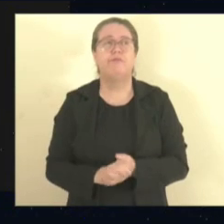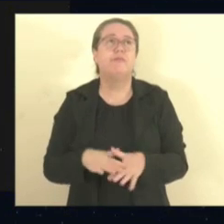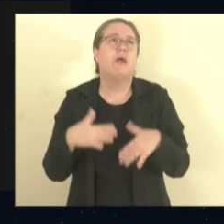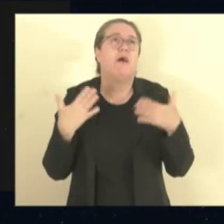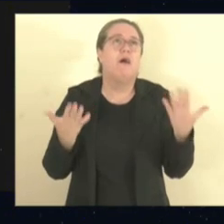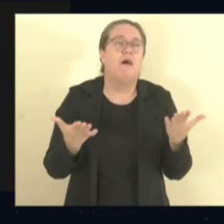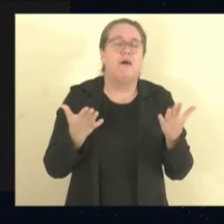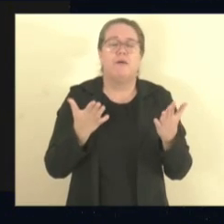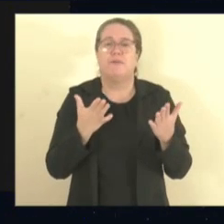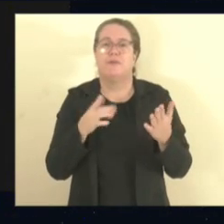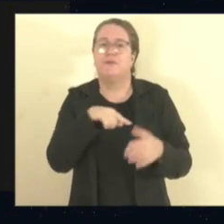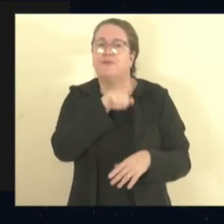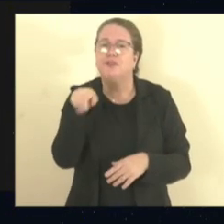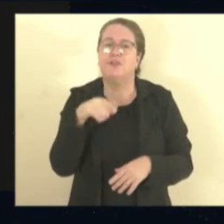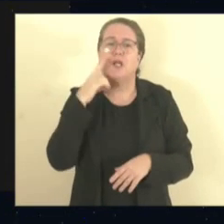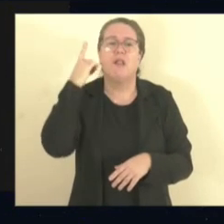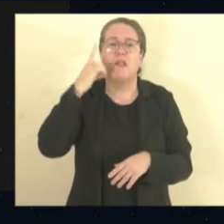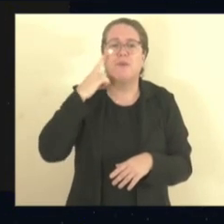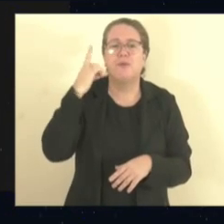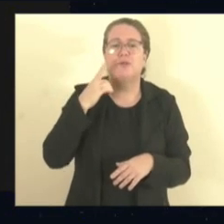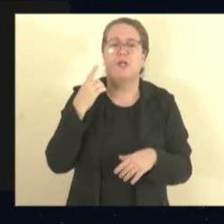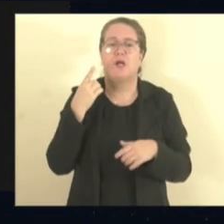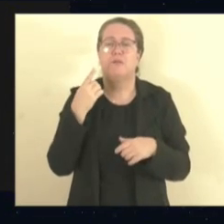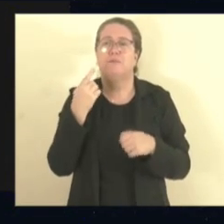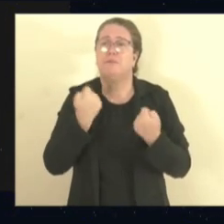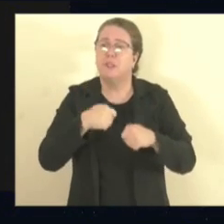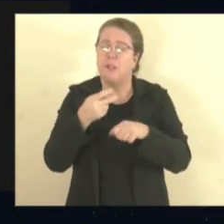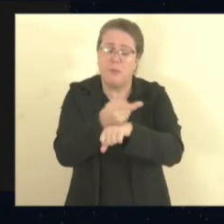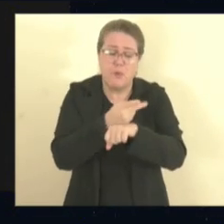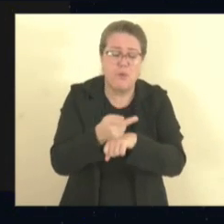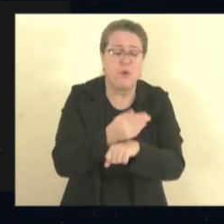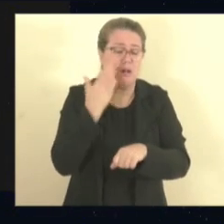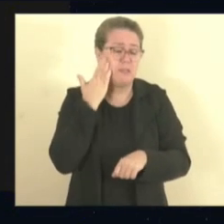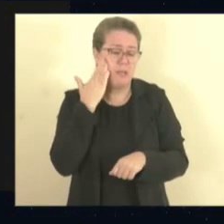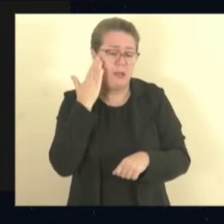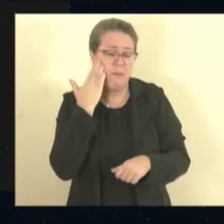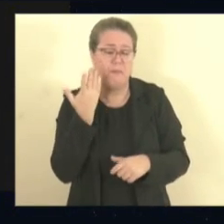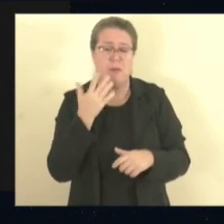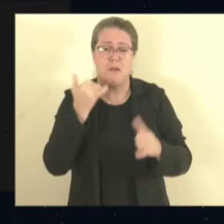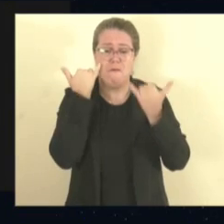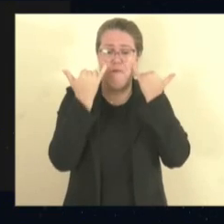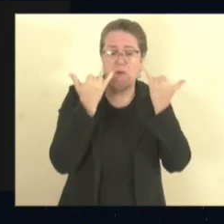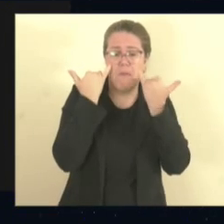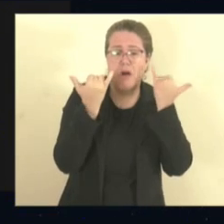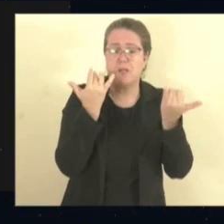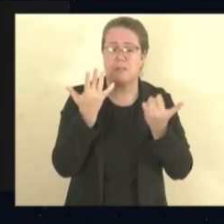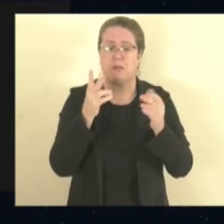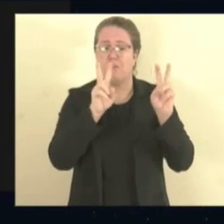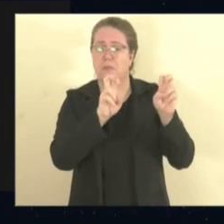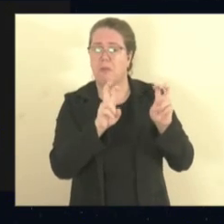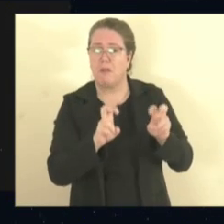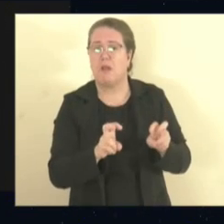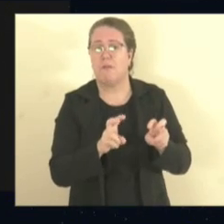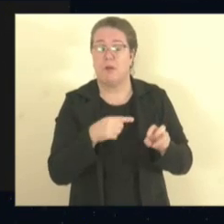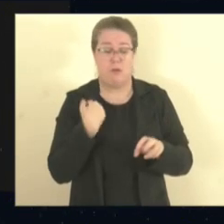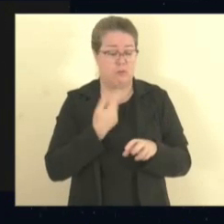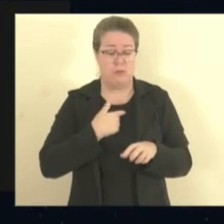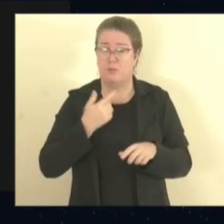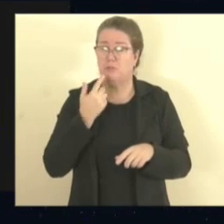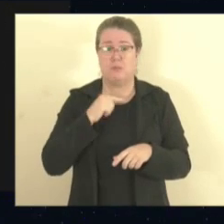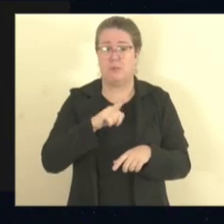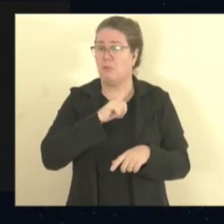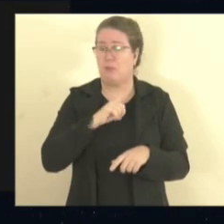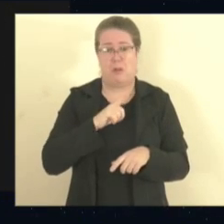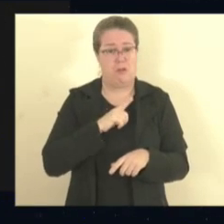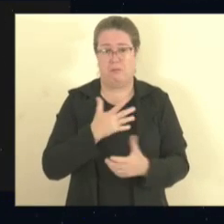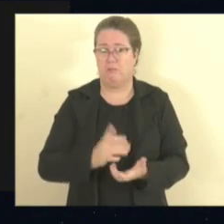mas vocês deputados têm que procurar saber, se informar sobre a operação, e aí, não, nós não temos.